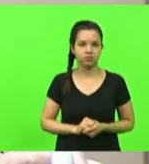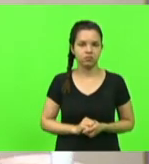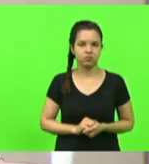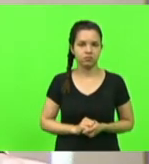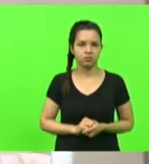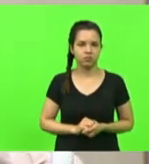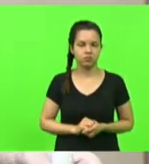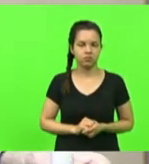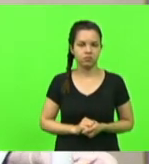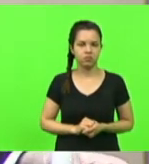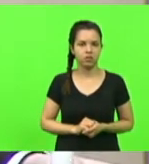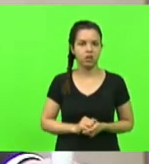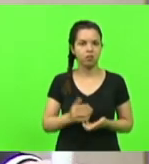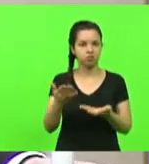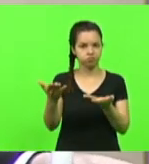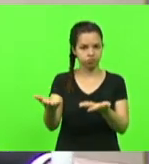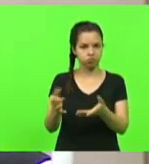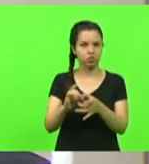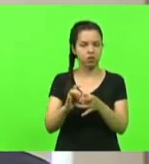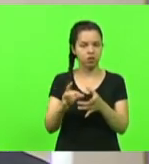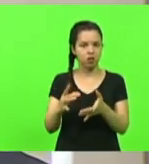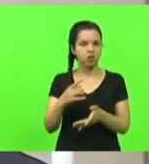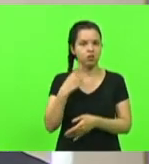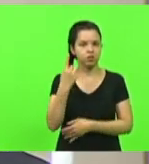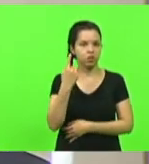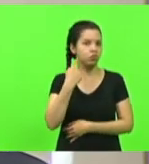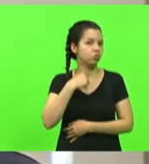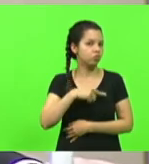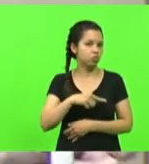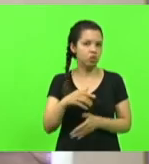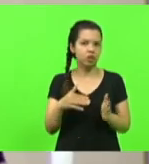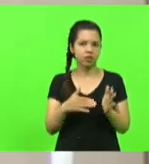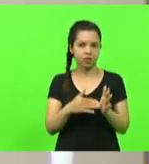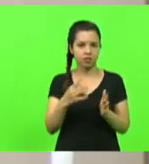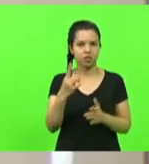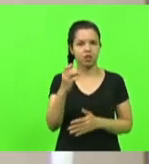Mas concedo a palavra ao deputado Silvio Drevec, pelo tempo de até 10 minutos.